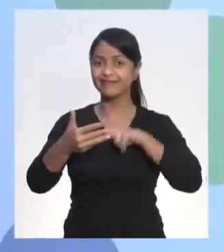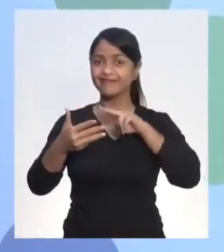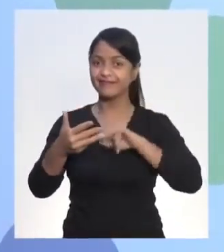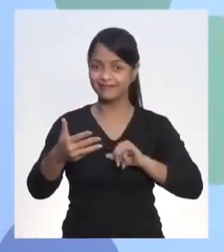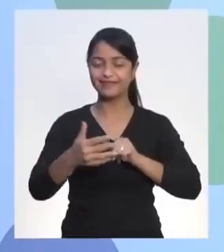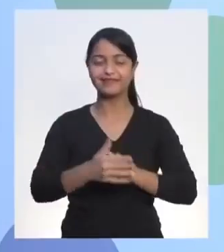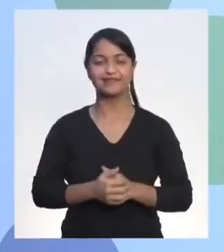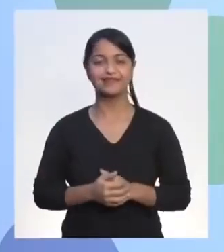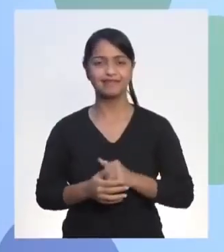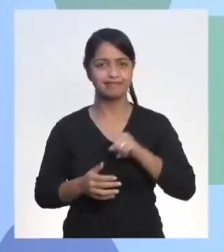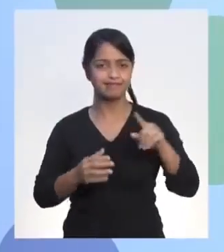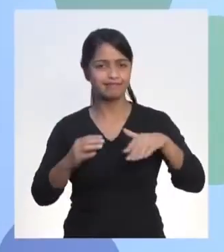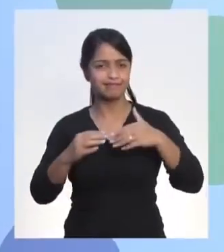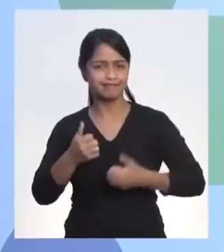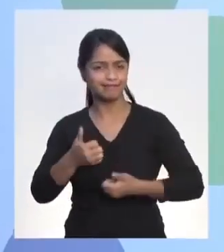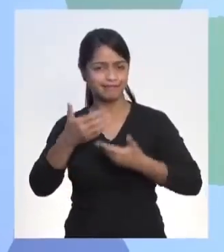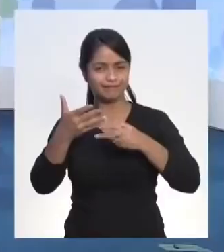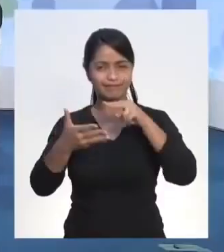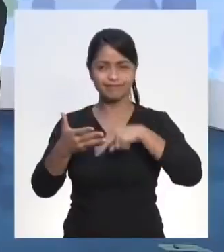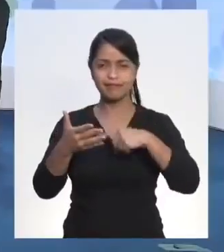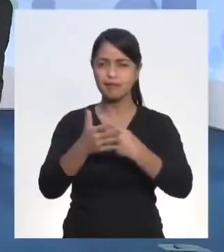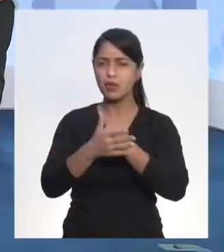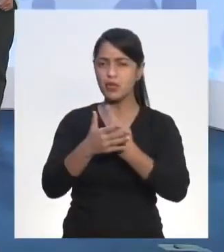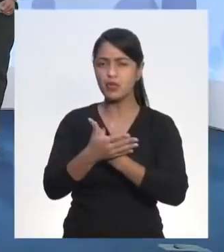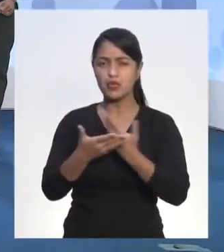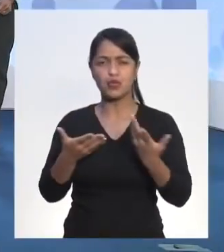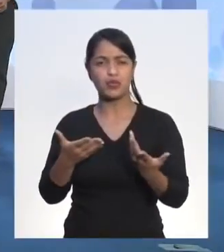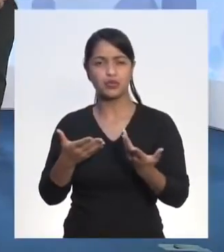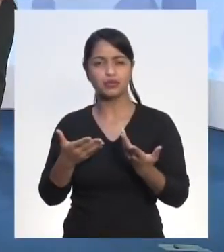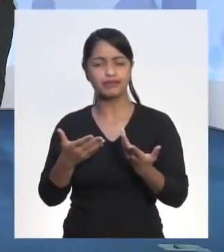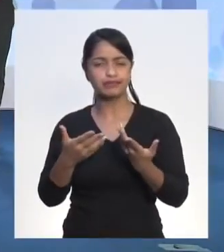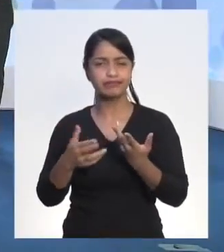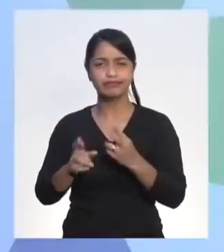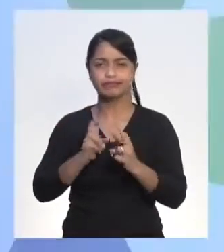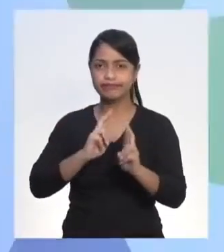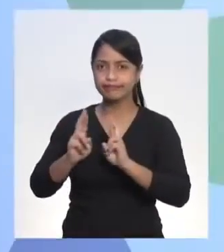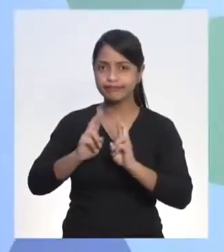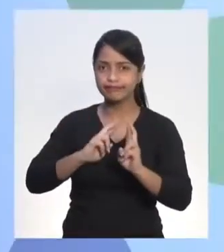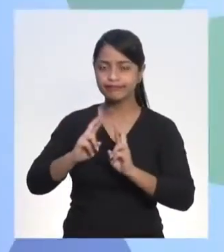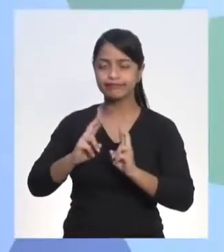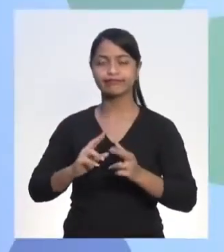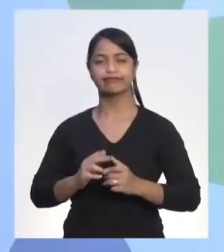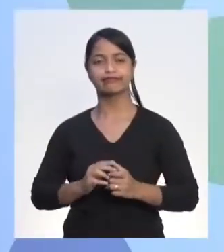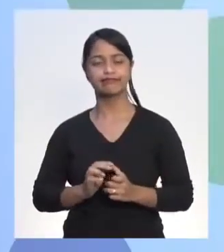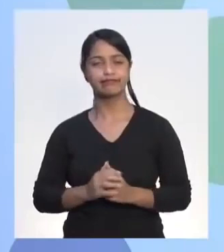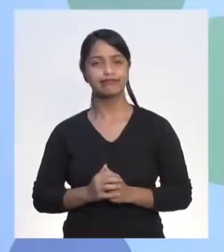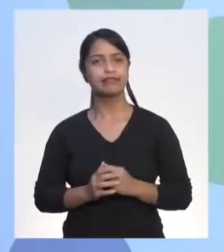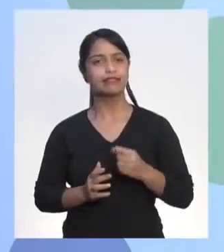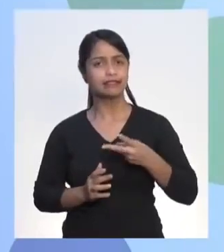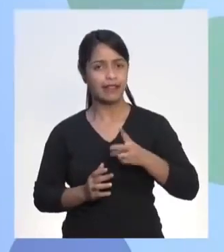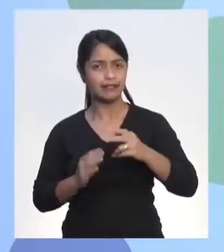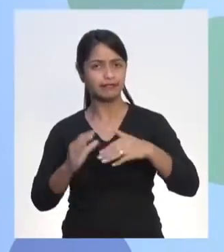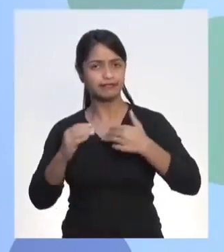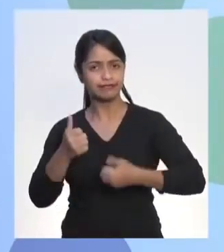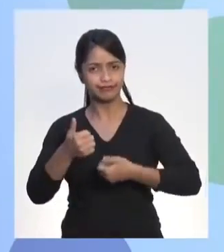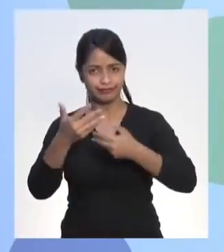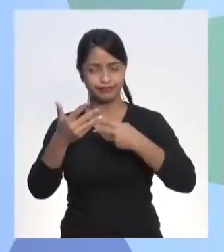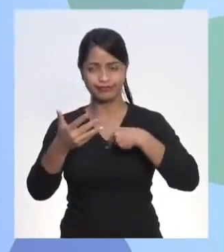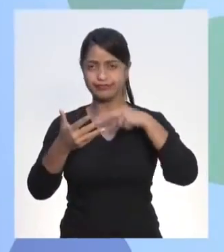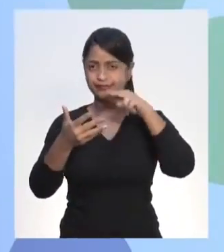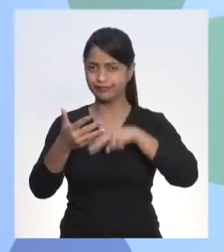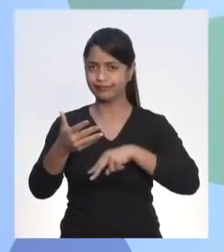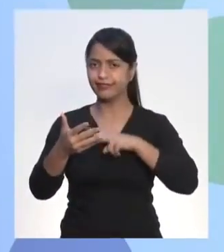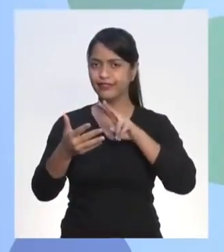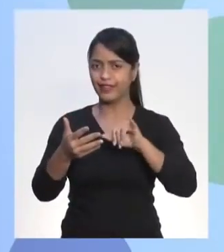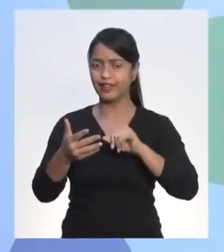fazem no decorrer da aula, né, Jonas? Aquelas perguntinhas básicas, aquelas respostas coerentes que vocês sempre mandam. O pessoal do 7º